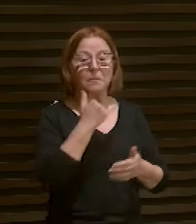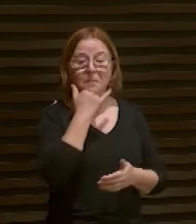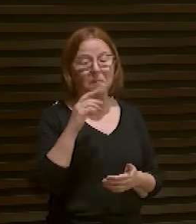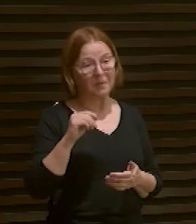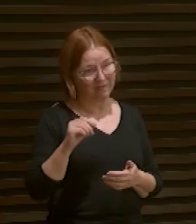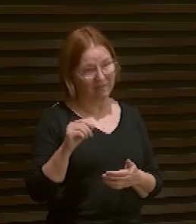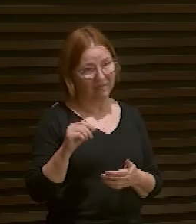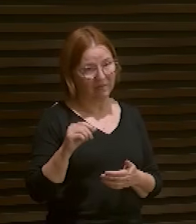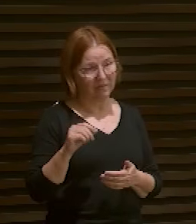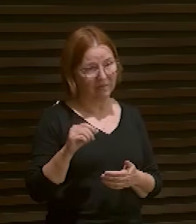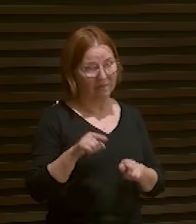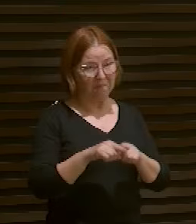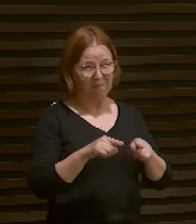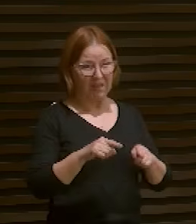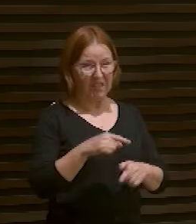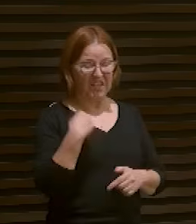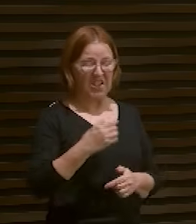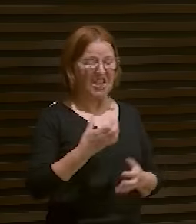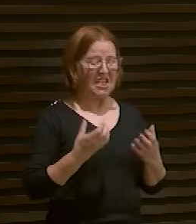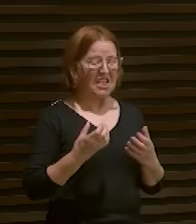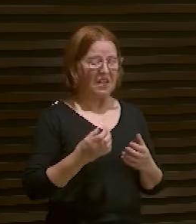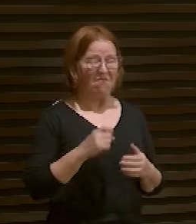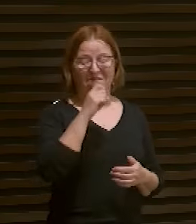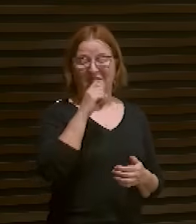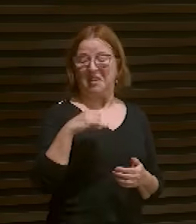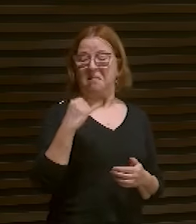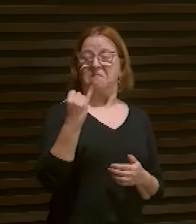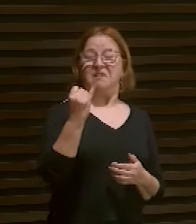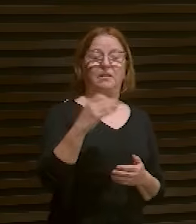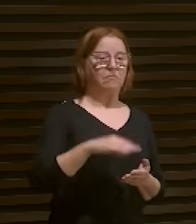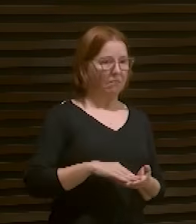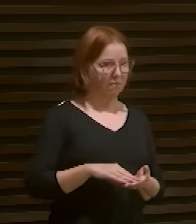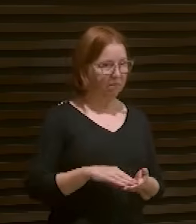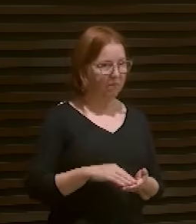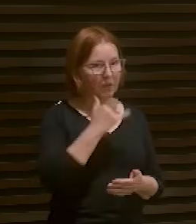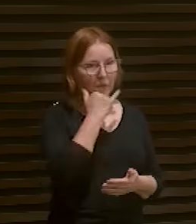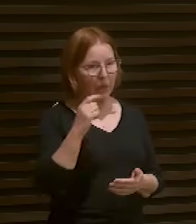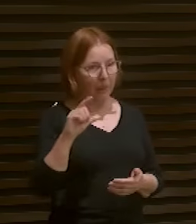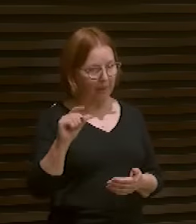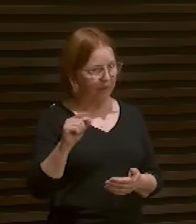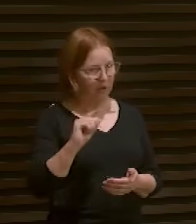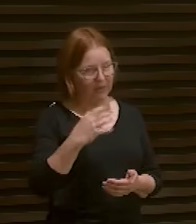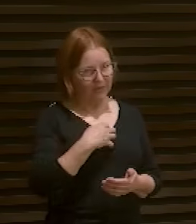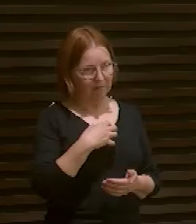nada, queremos ser alguma coisa. Meu Deus do céu. E perdão não é sentimento.